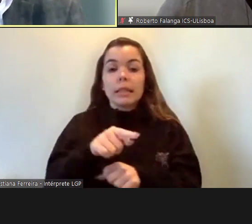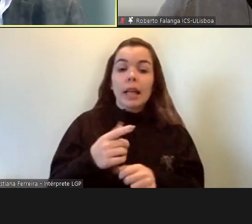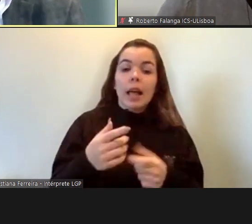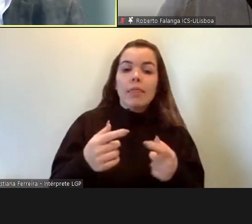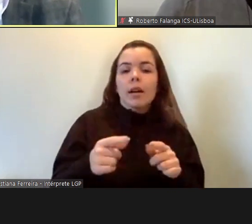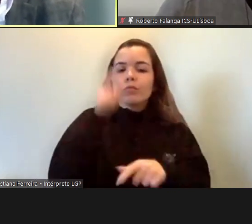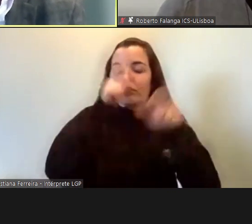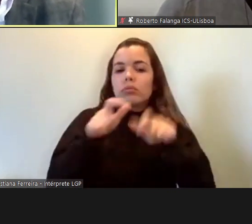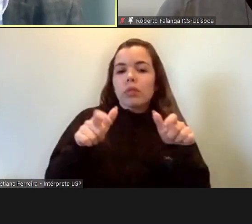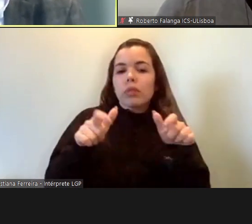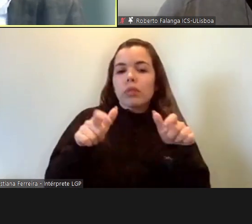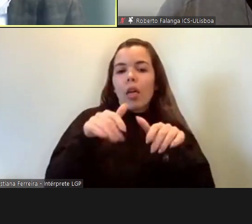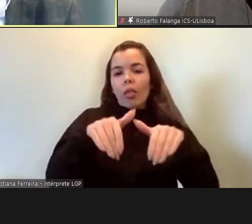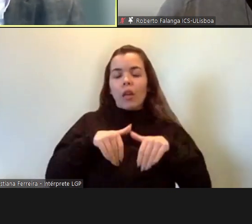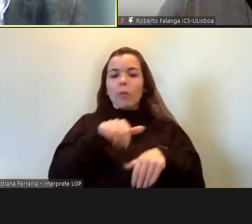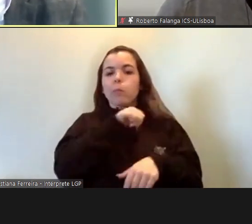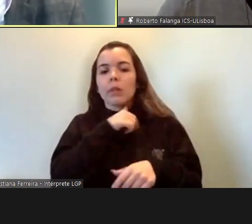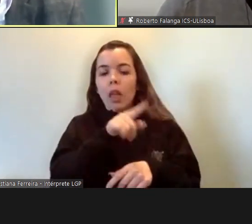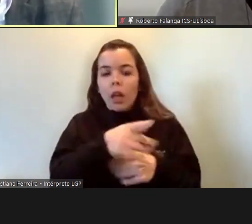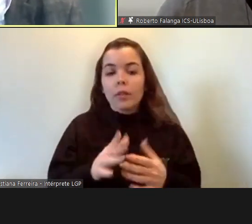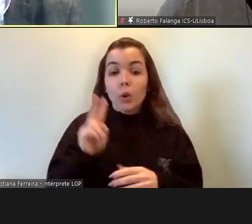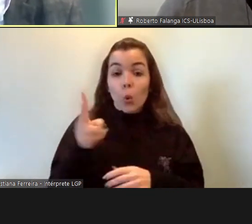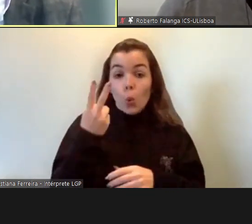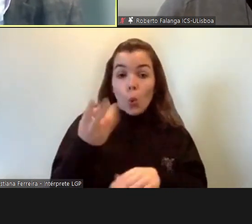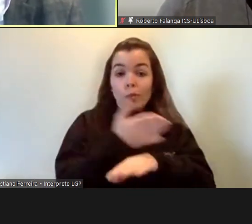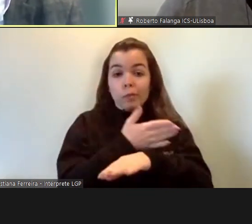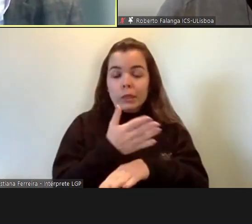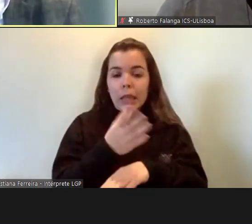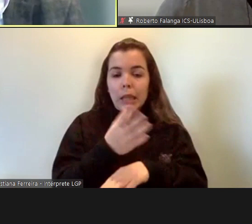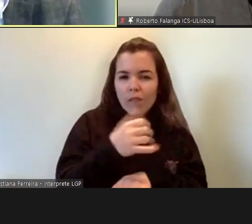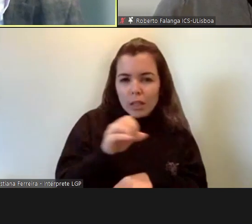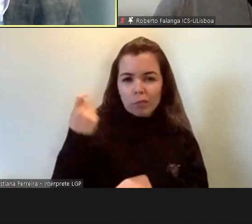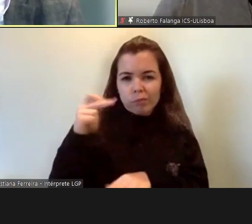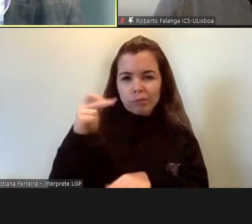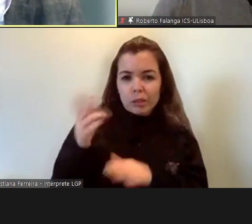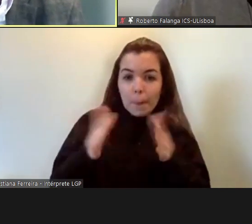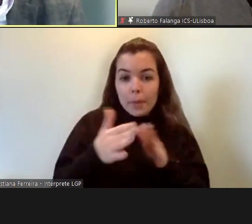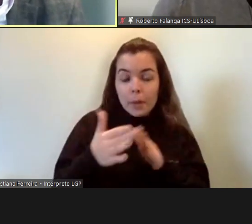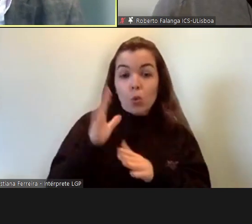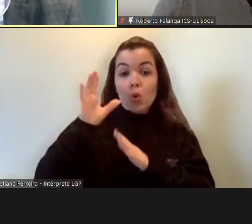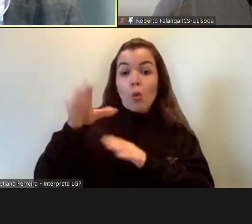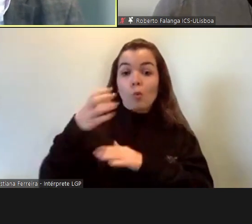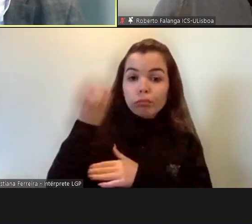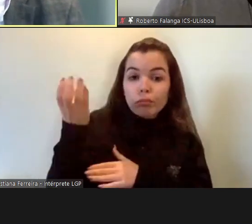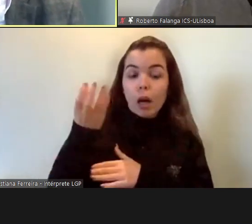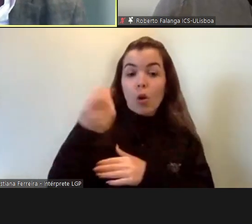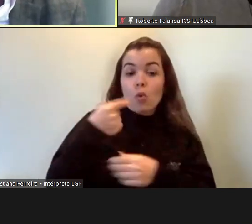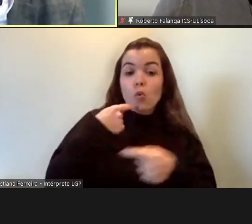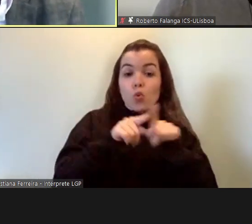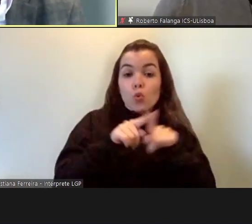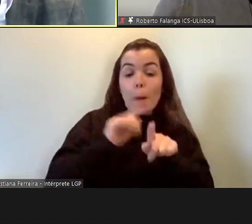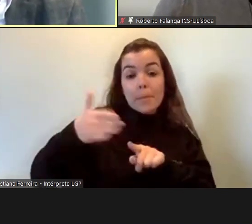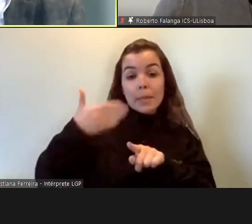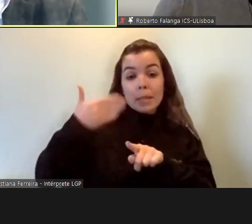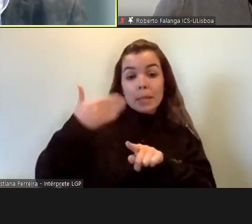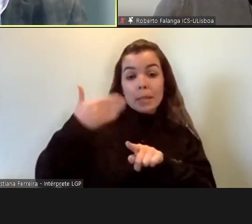durante muitas, enfim, 2 décadas pelo menos, nós temos uma cultura política dos principais partidos a dizer